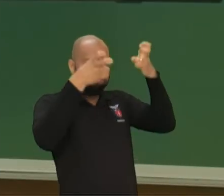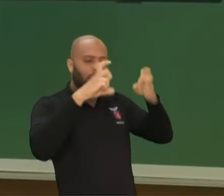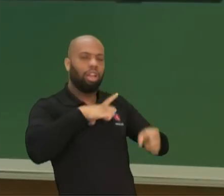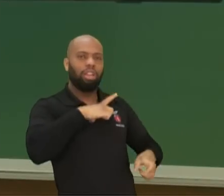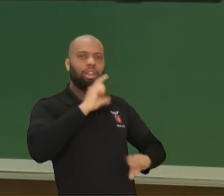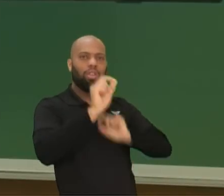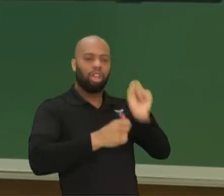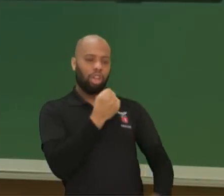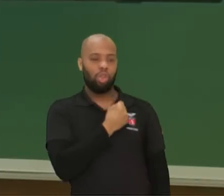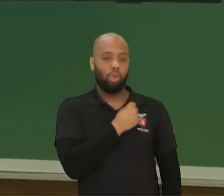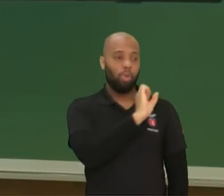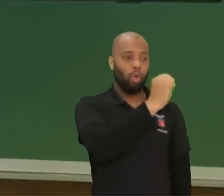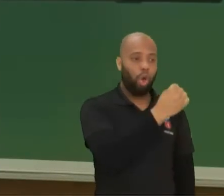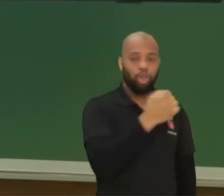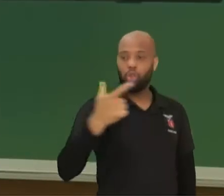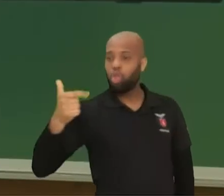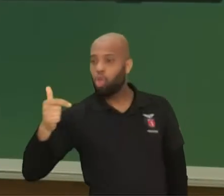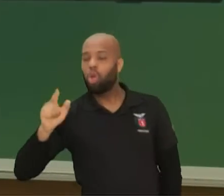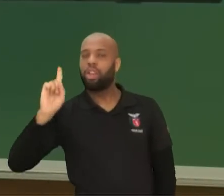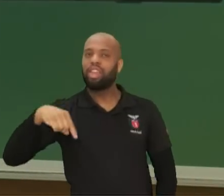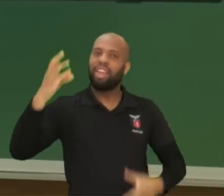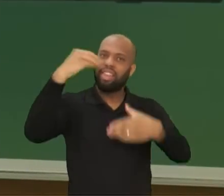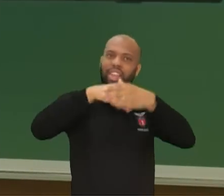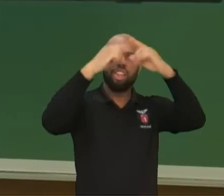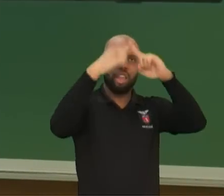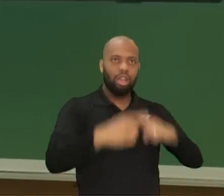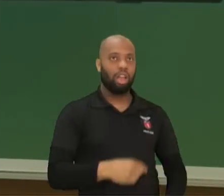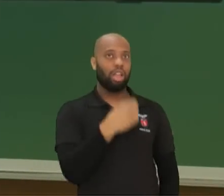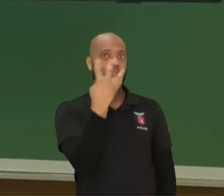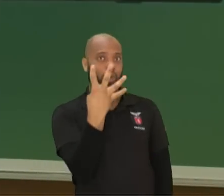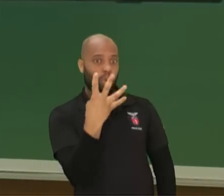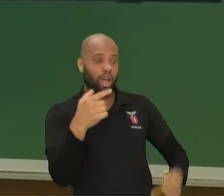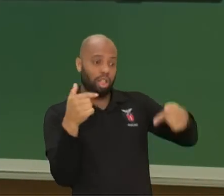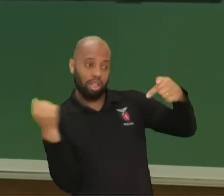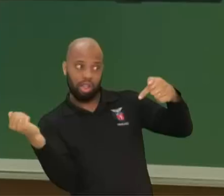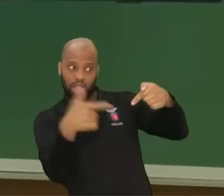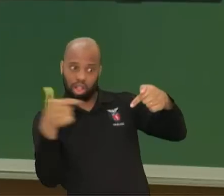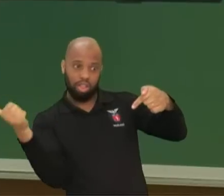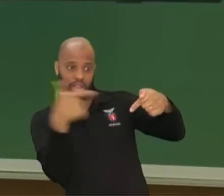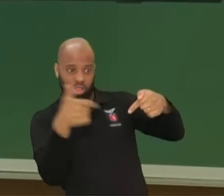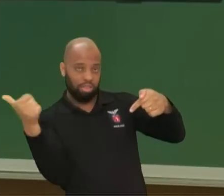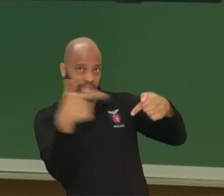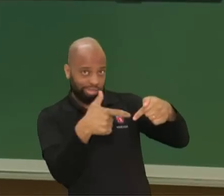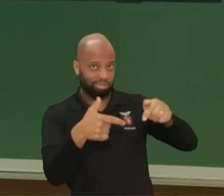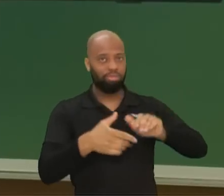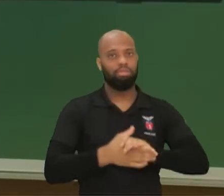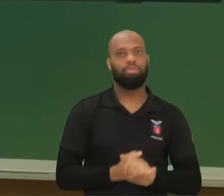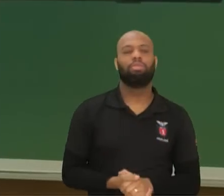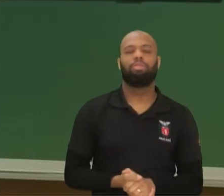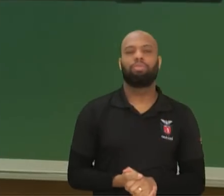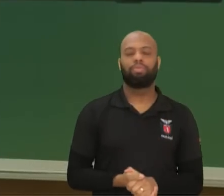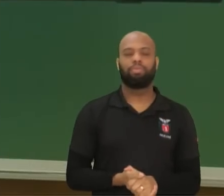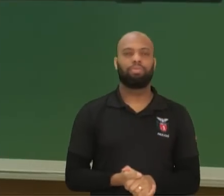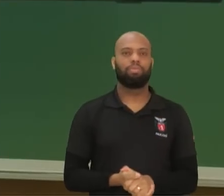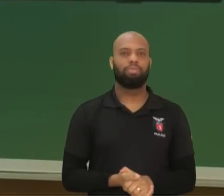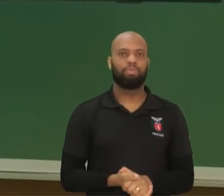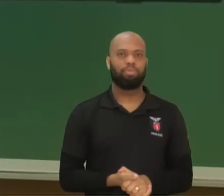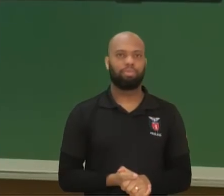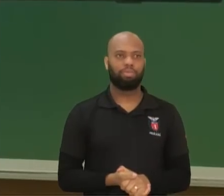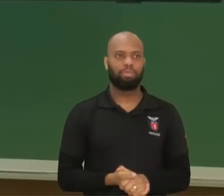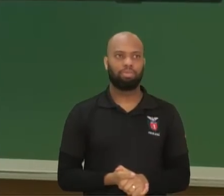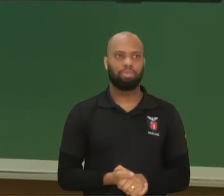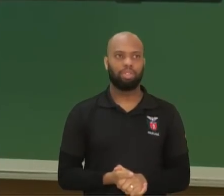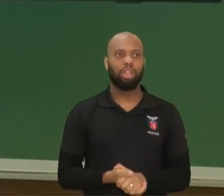os números 8 e 12 são múltiplos de 4, certo? Entre esses 8 números aqui, que são os maiores que 7, tá